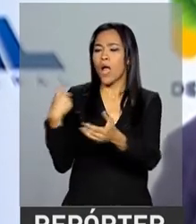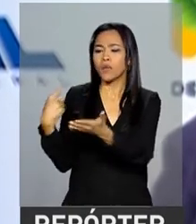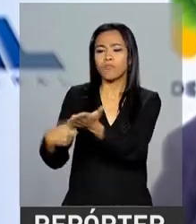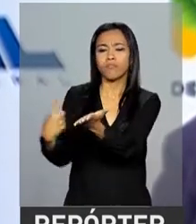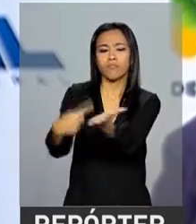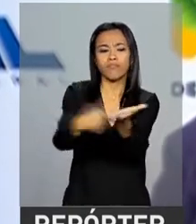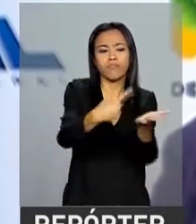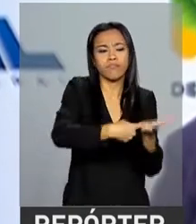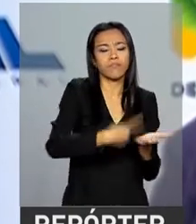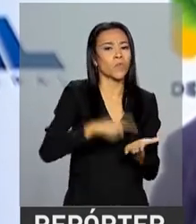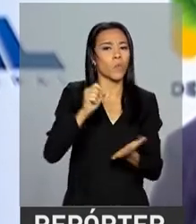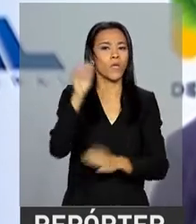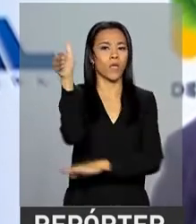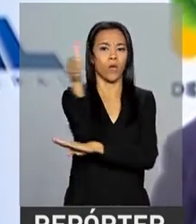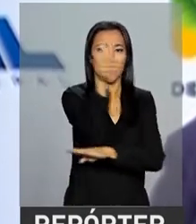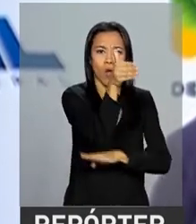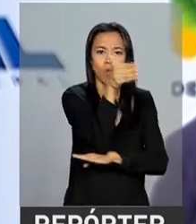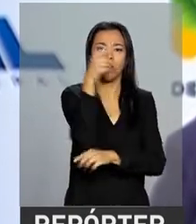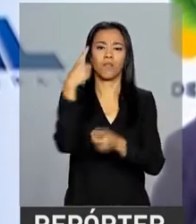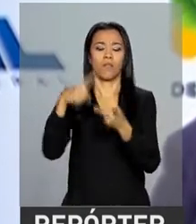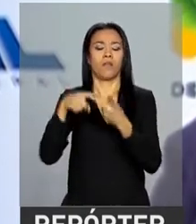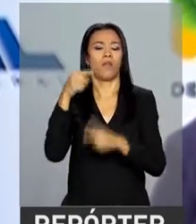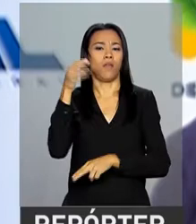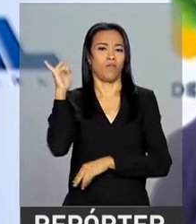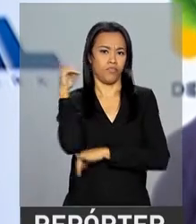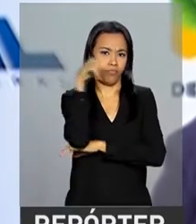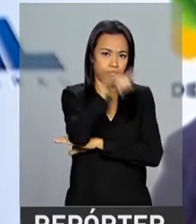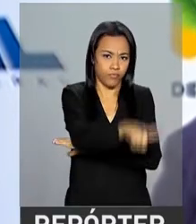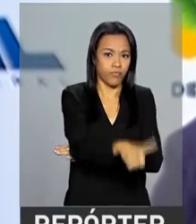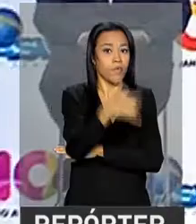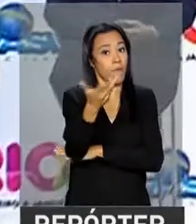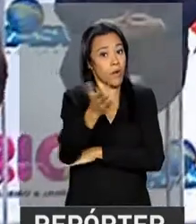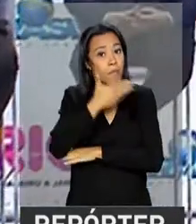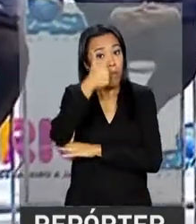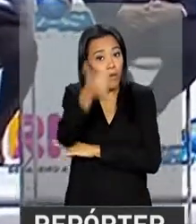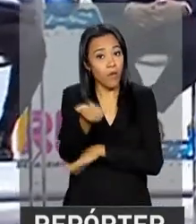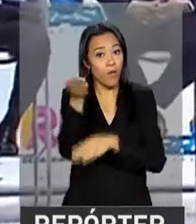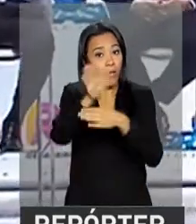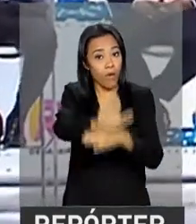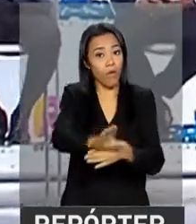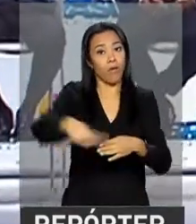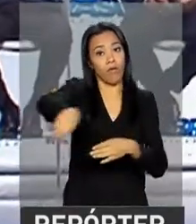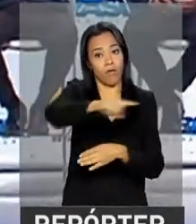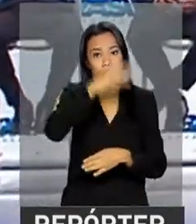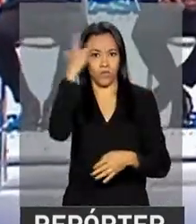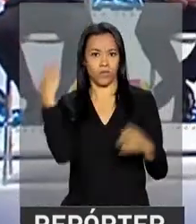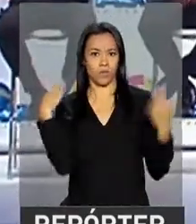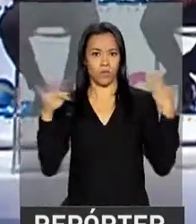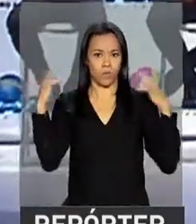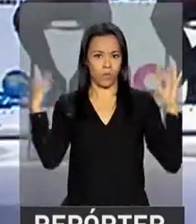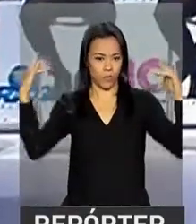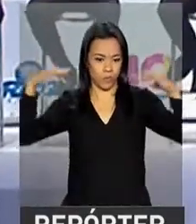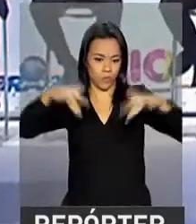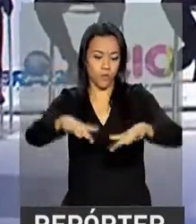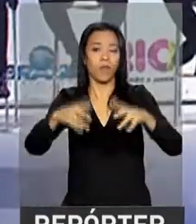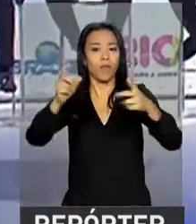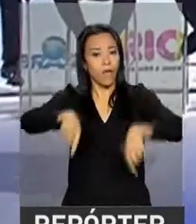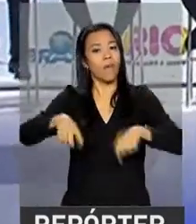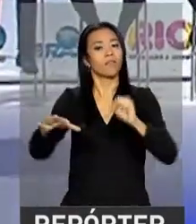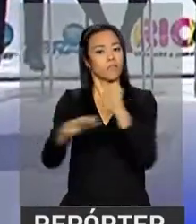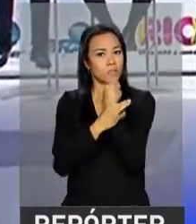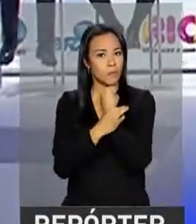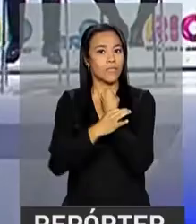o setor hoteleiro e companhias aéreas para melhor atender os visitantes por isso segundo o ministro garantir a segurança no estado